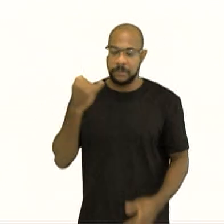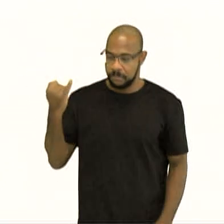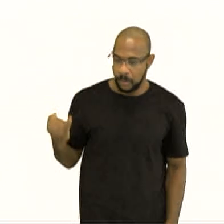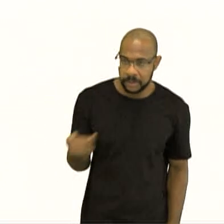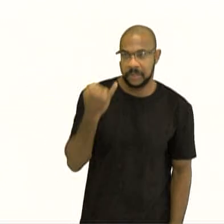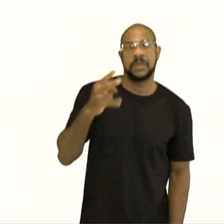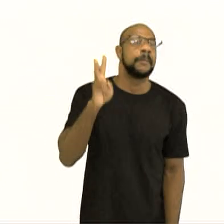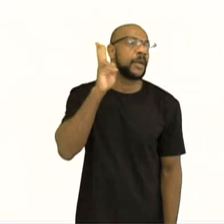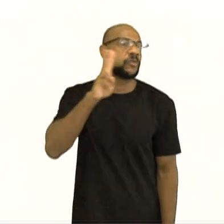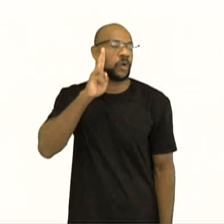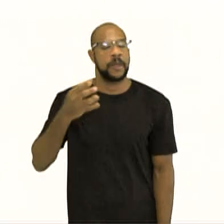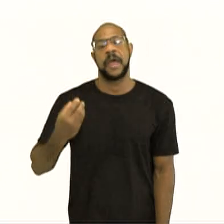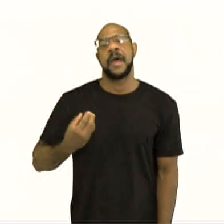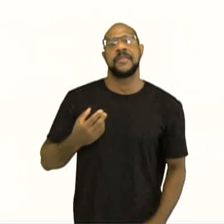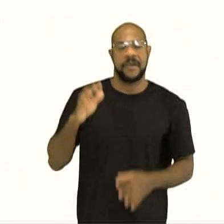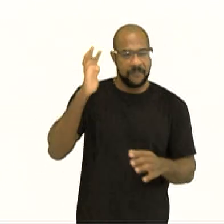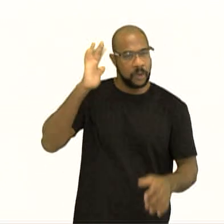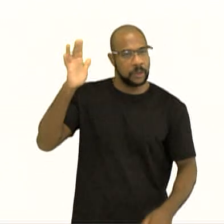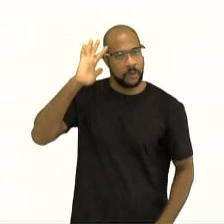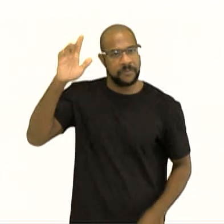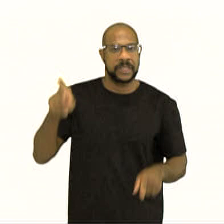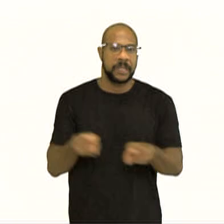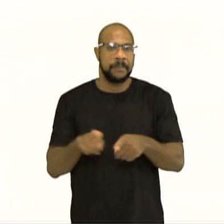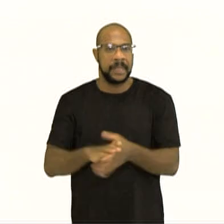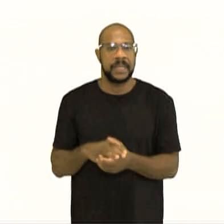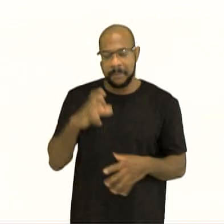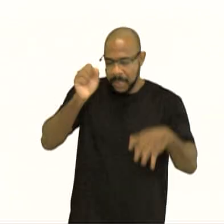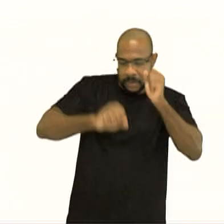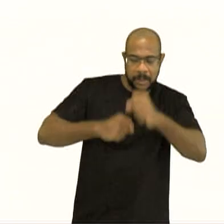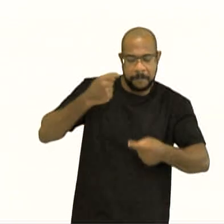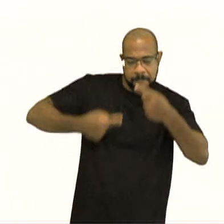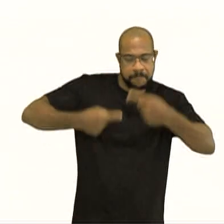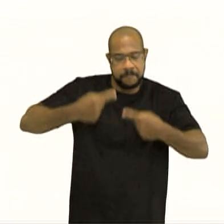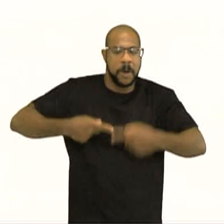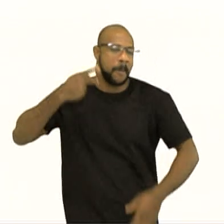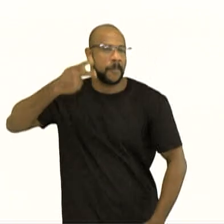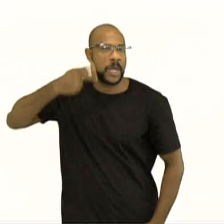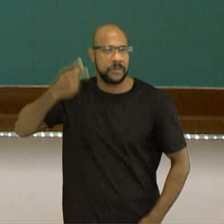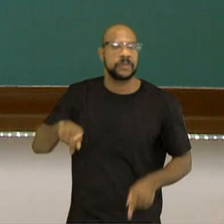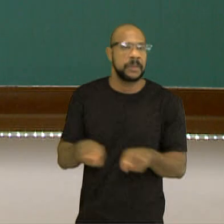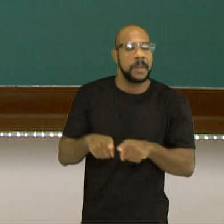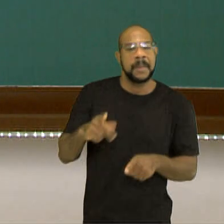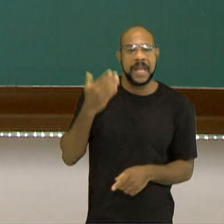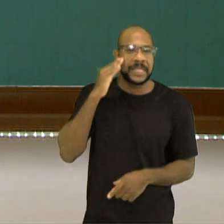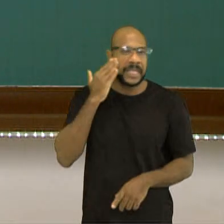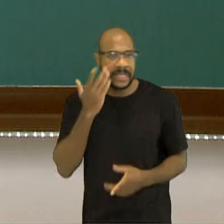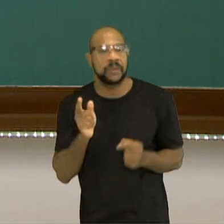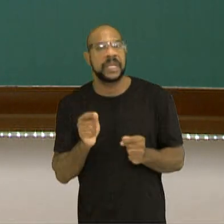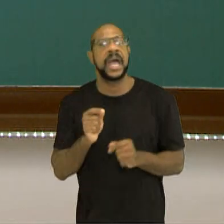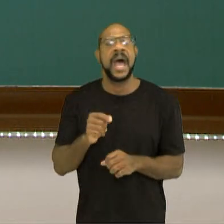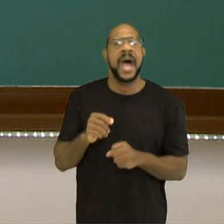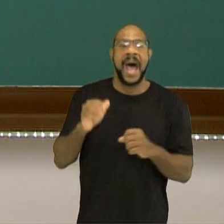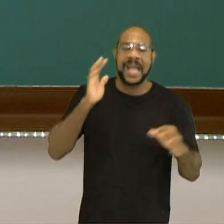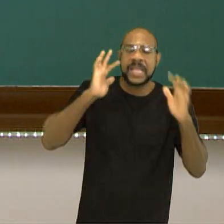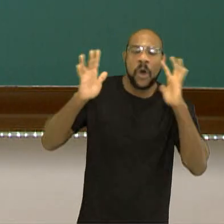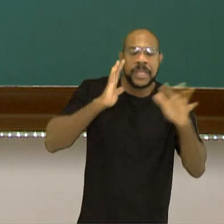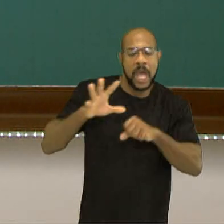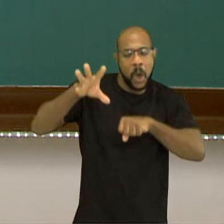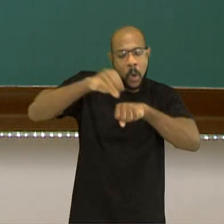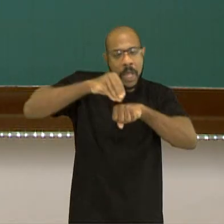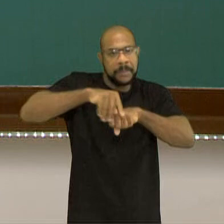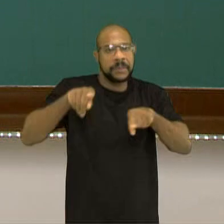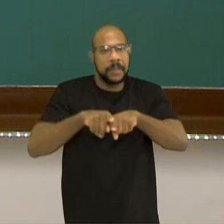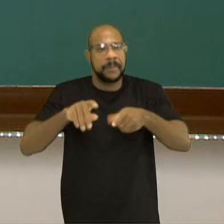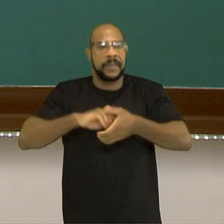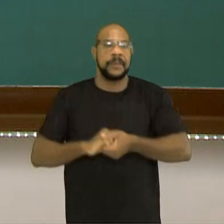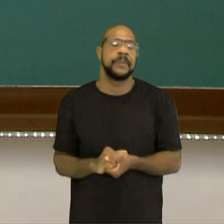da filosofia, para entender a política em Platão, para entender a teoria do conhecimento em Platão, e o Teeteto.